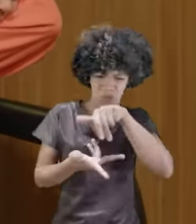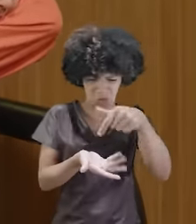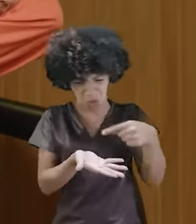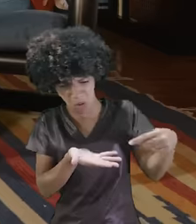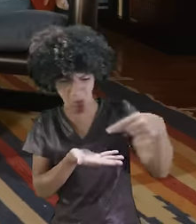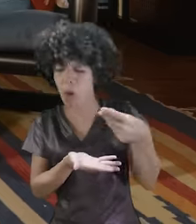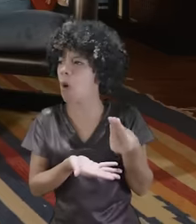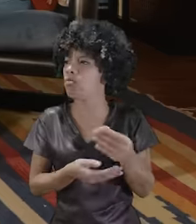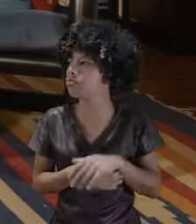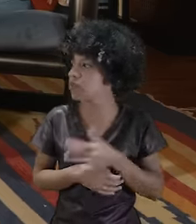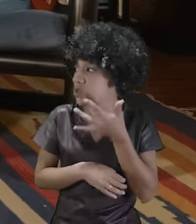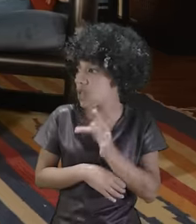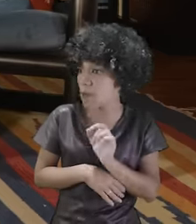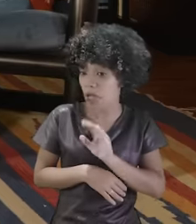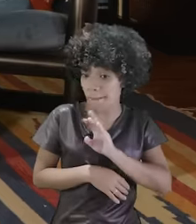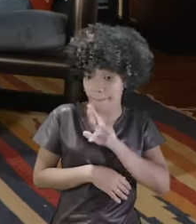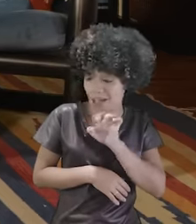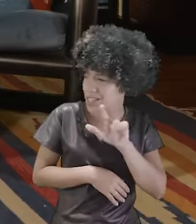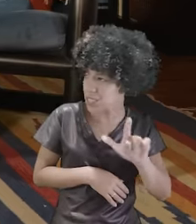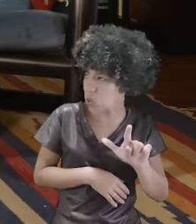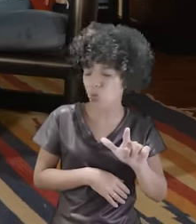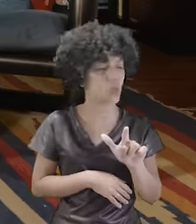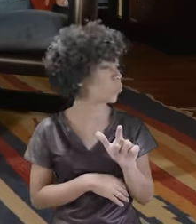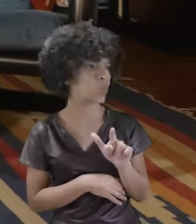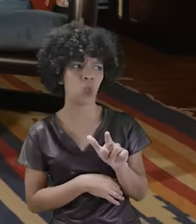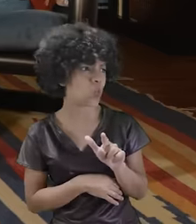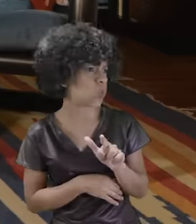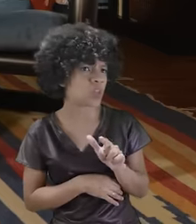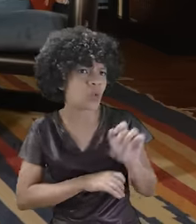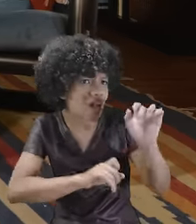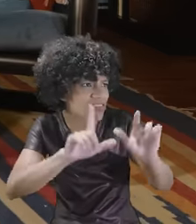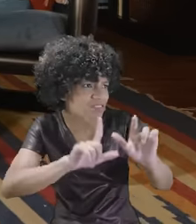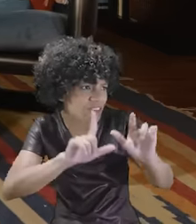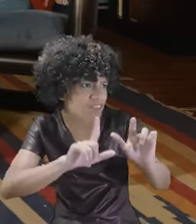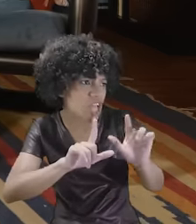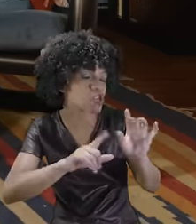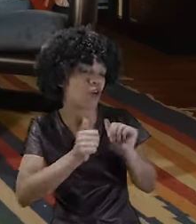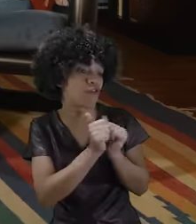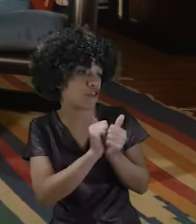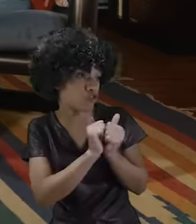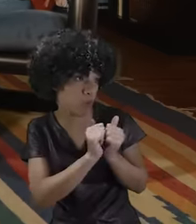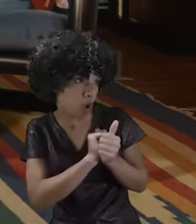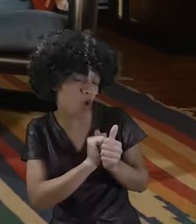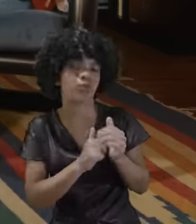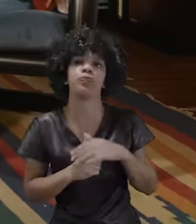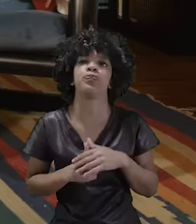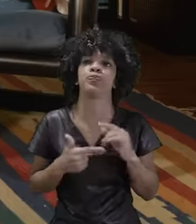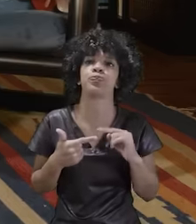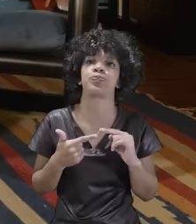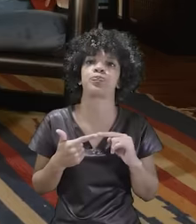mundo não sei vamos ele falou não sabia que era o Brasil não o que passa no TV só quando vocês tem jogo de futebol